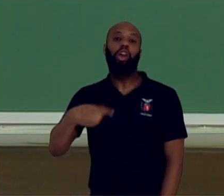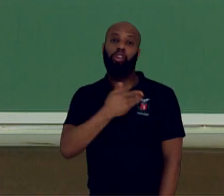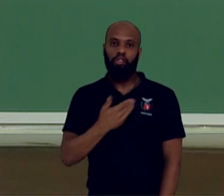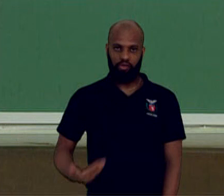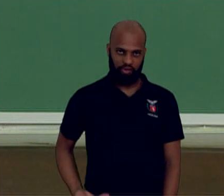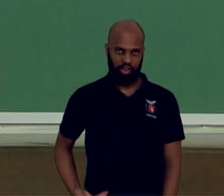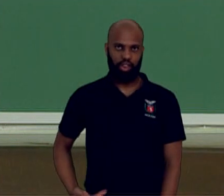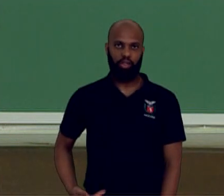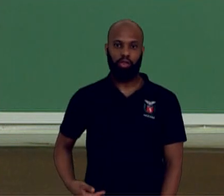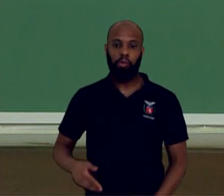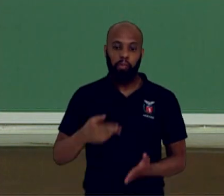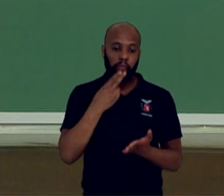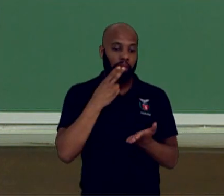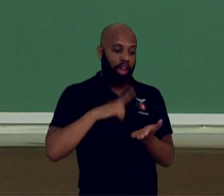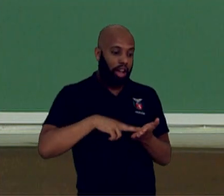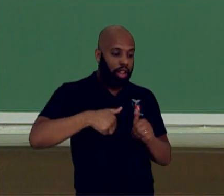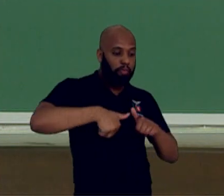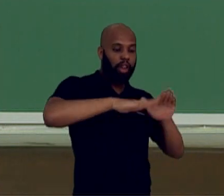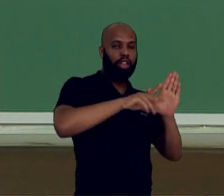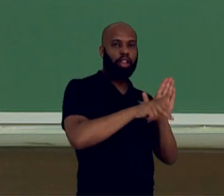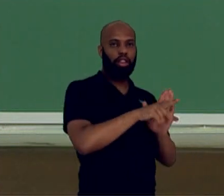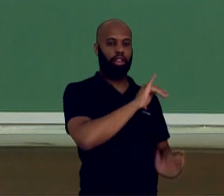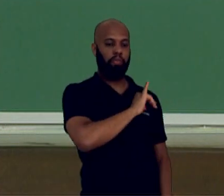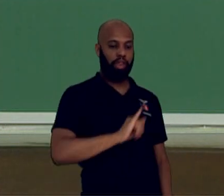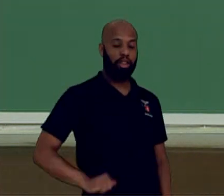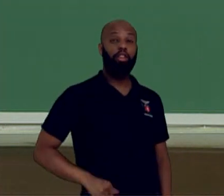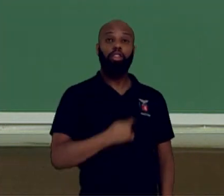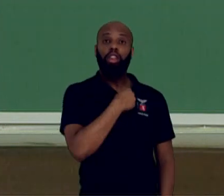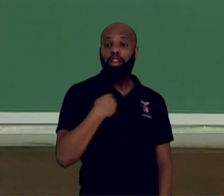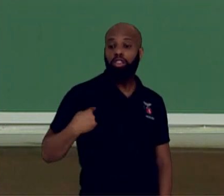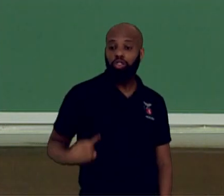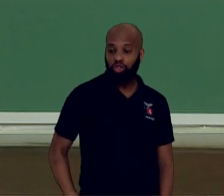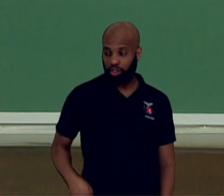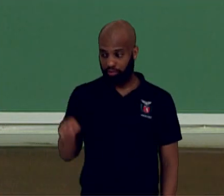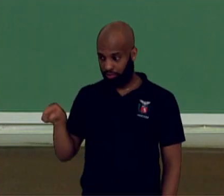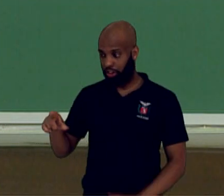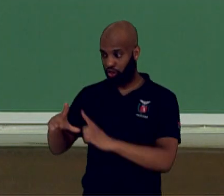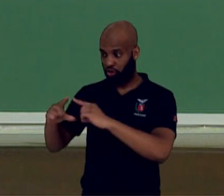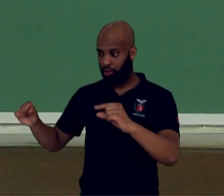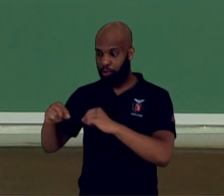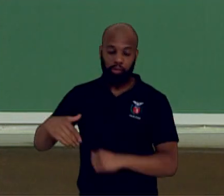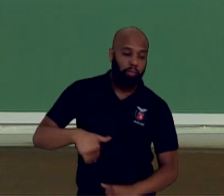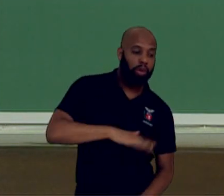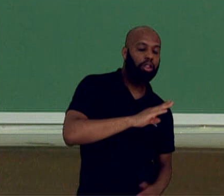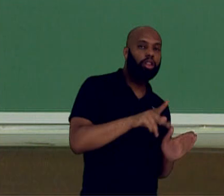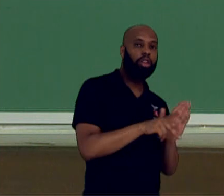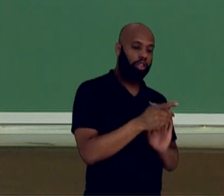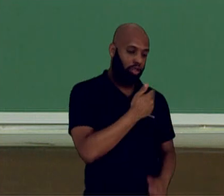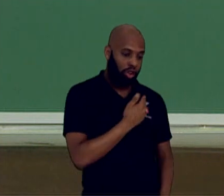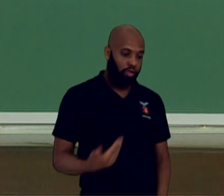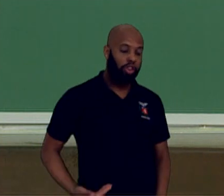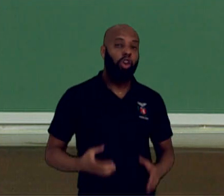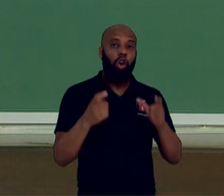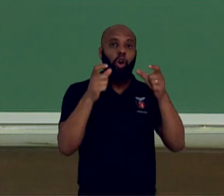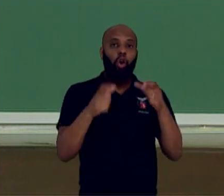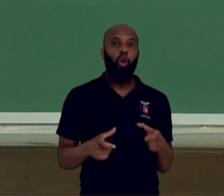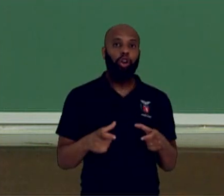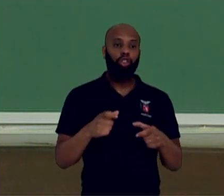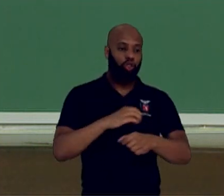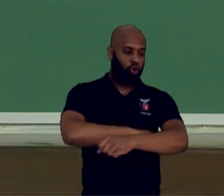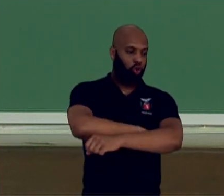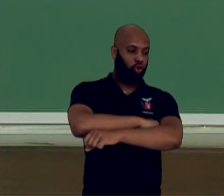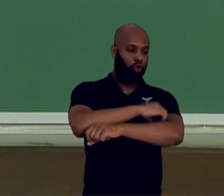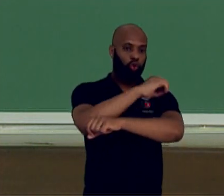carta para o imperador da China, dizendo do governante, da onde o sol nasce,